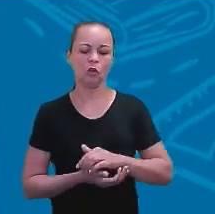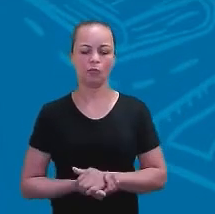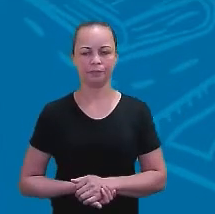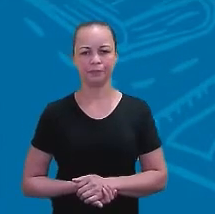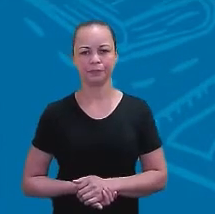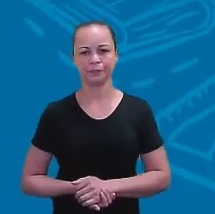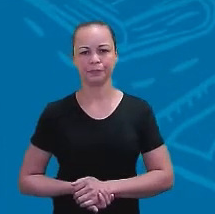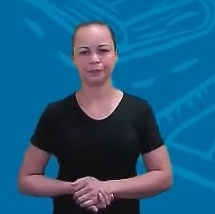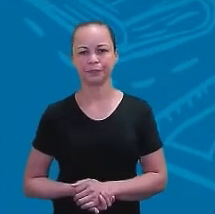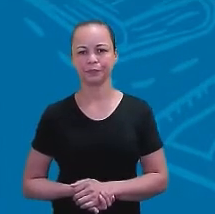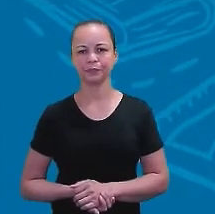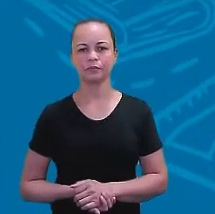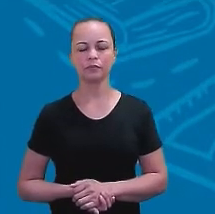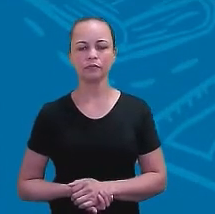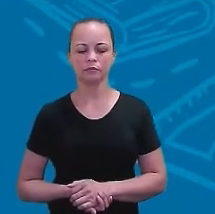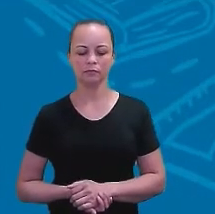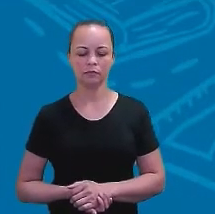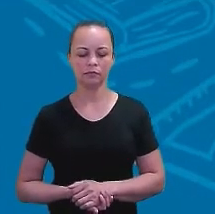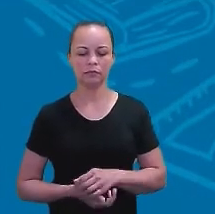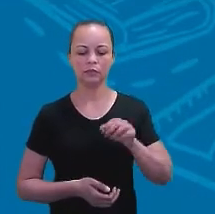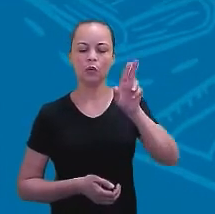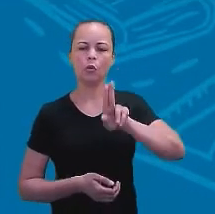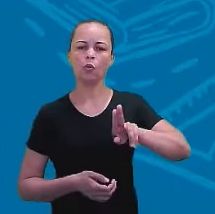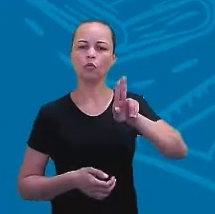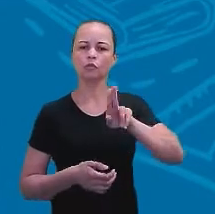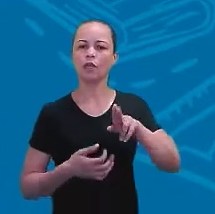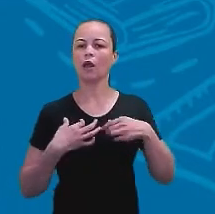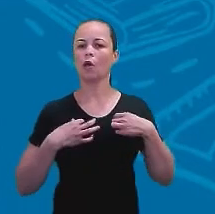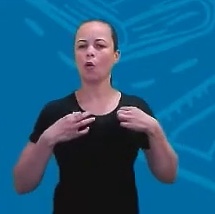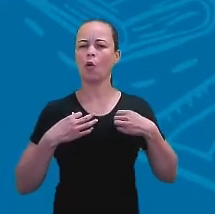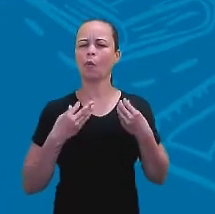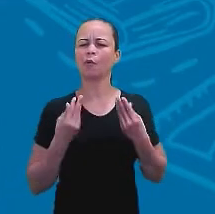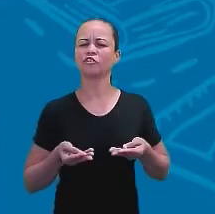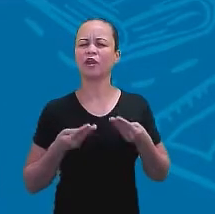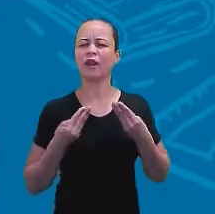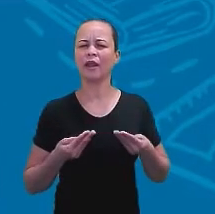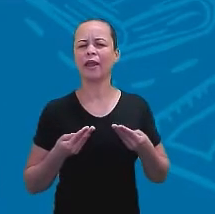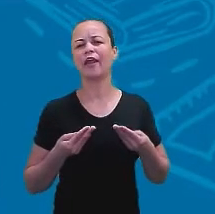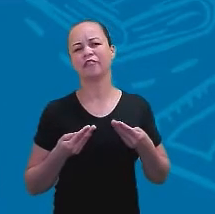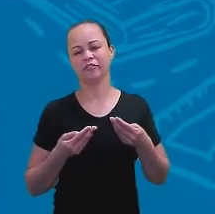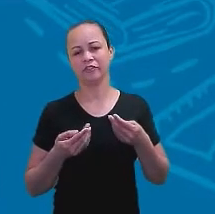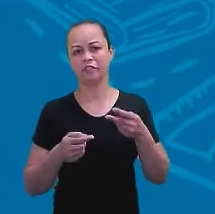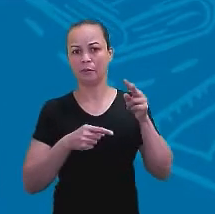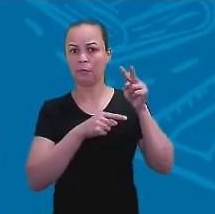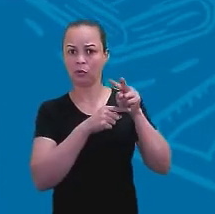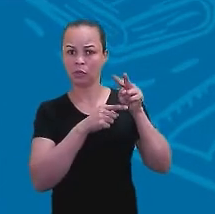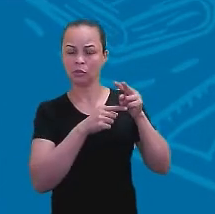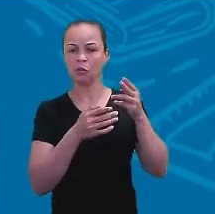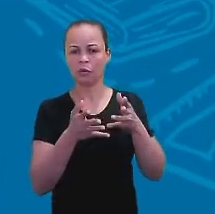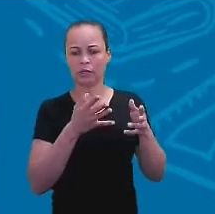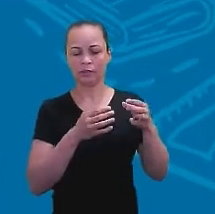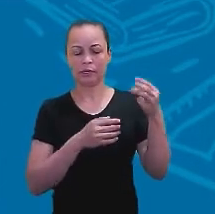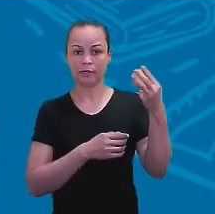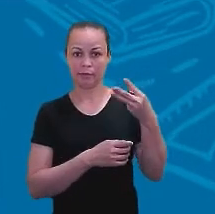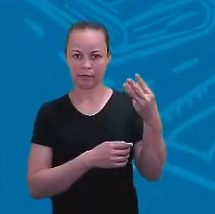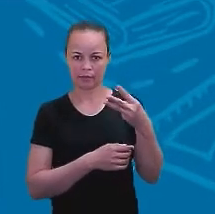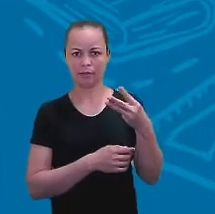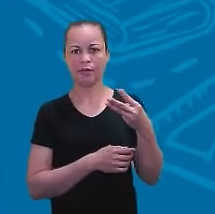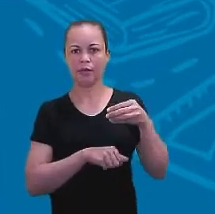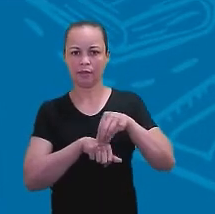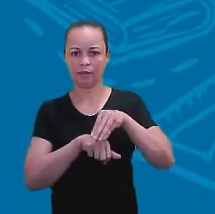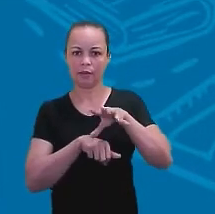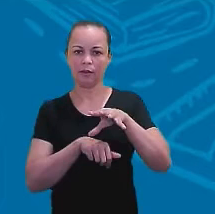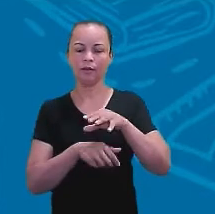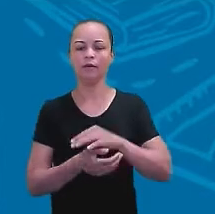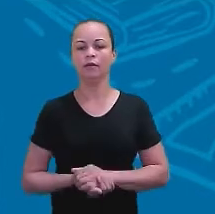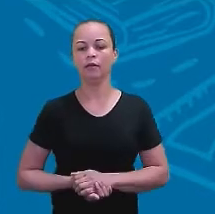raios solares. Usar roupas leves e protetoras, esse seria aí a terceira dica, né? Ou seja,